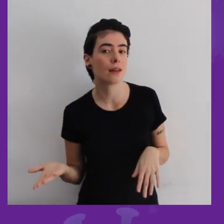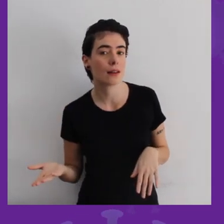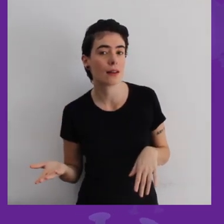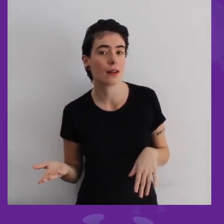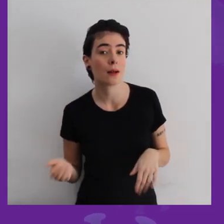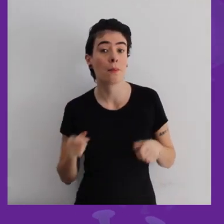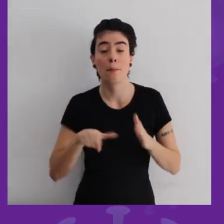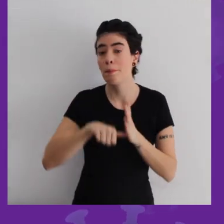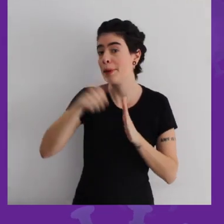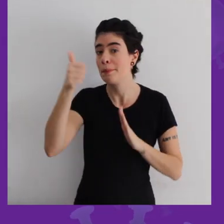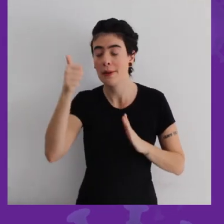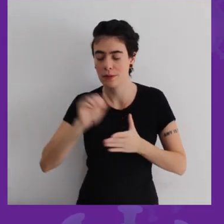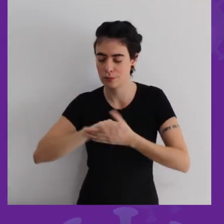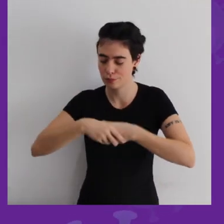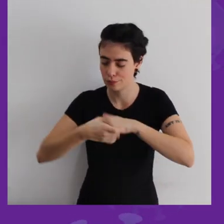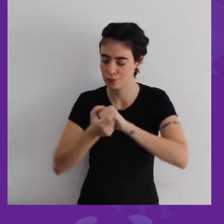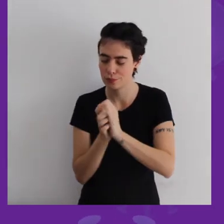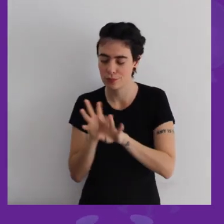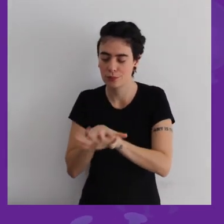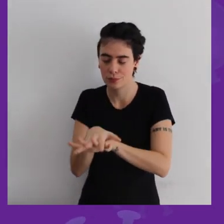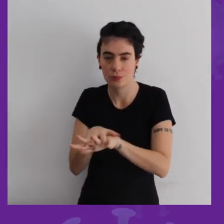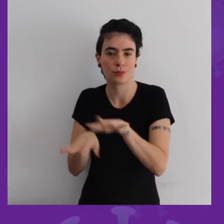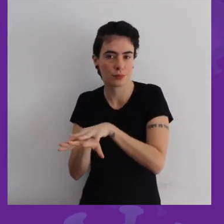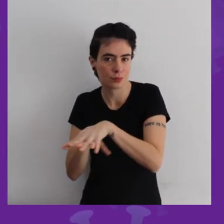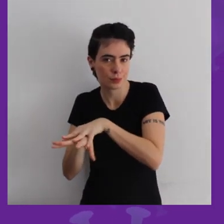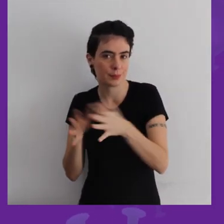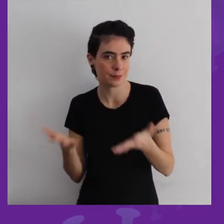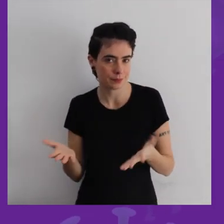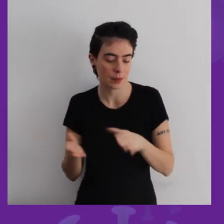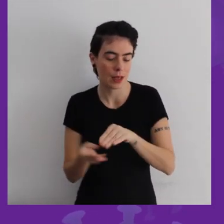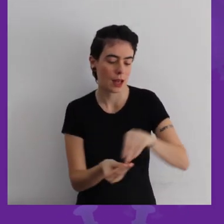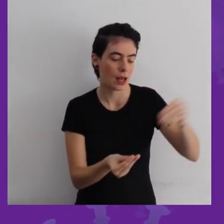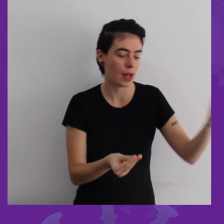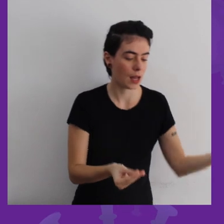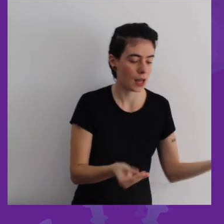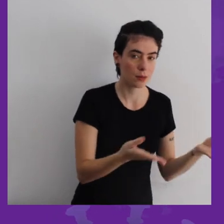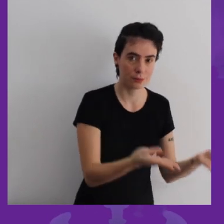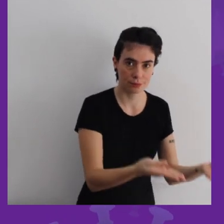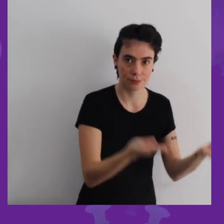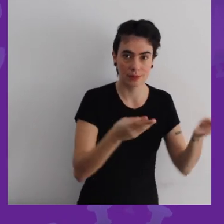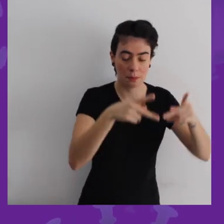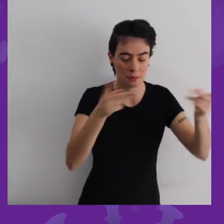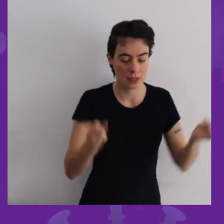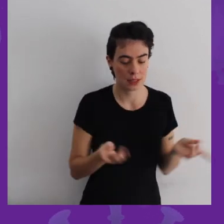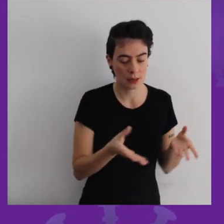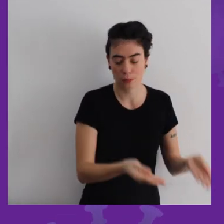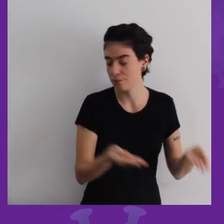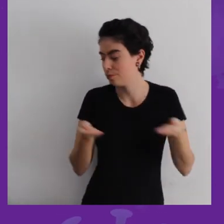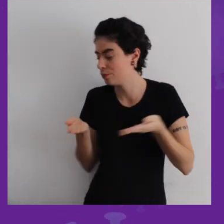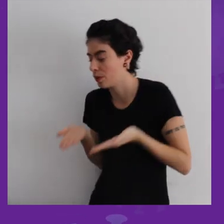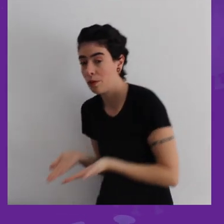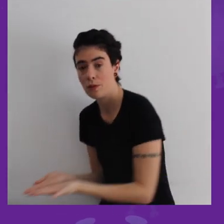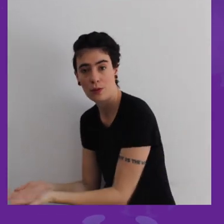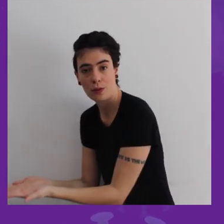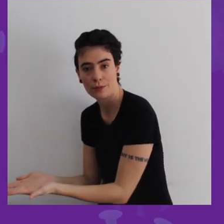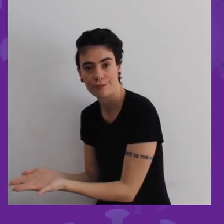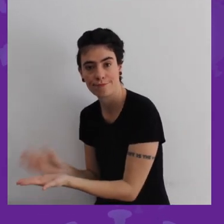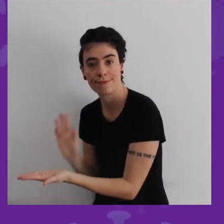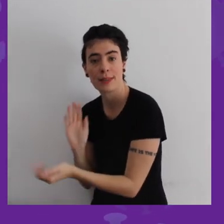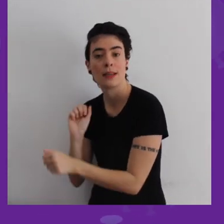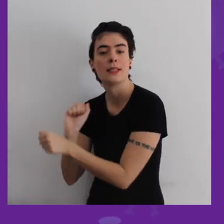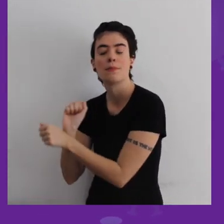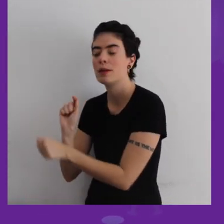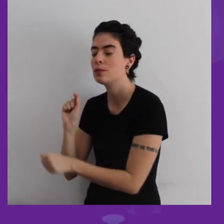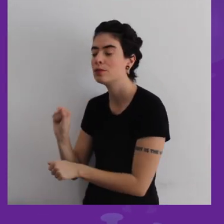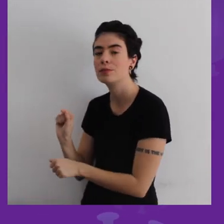eu vou abrir a embalagem da pizza vou colocar essa pizza no forno vou tentar deixar ela em 50 graus por uma